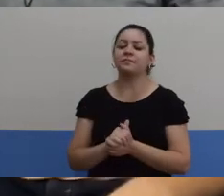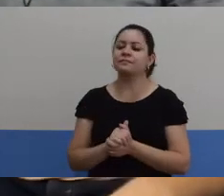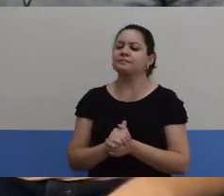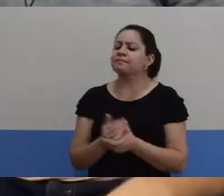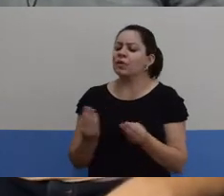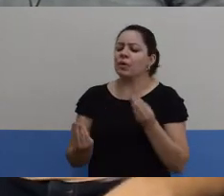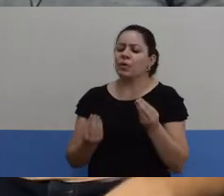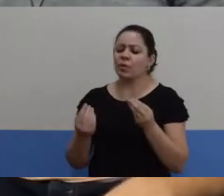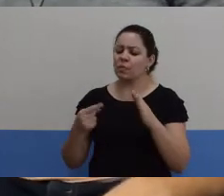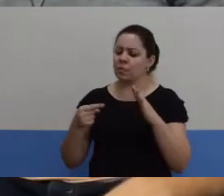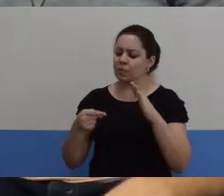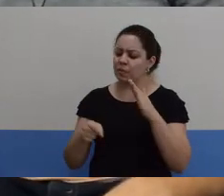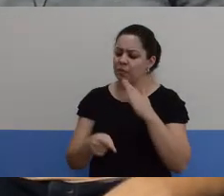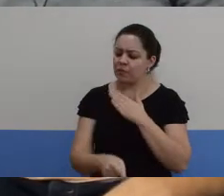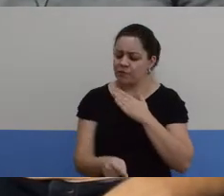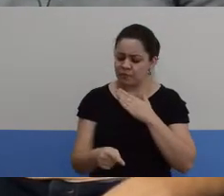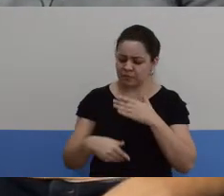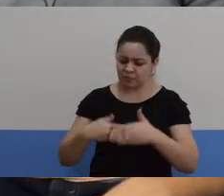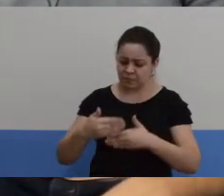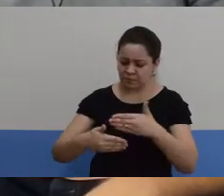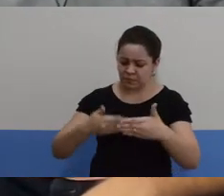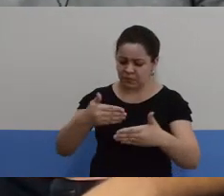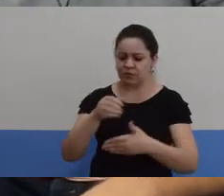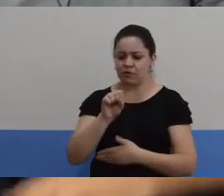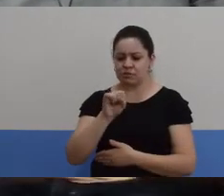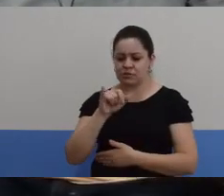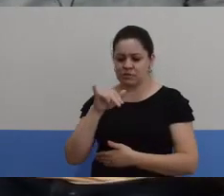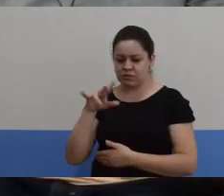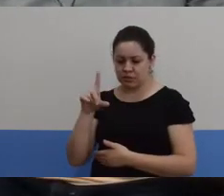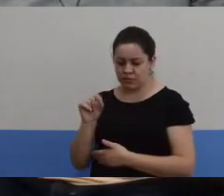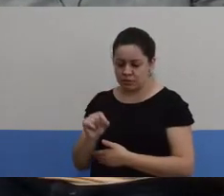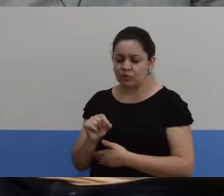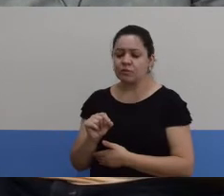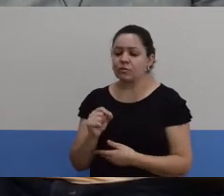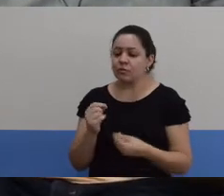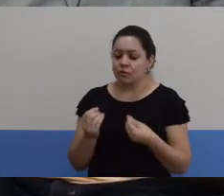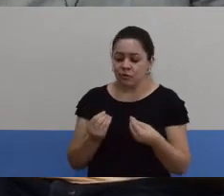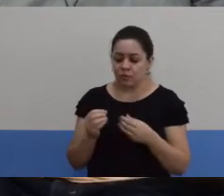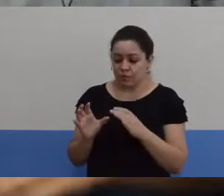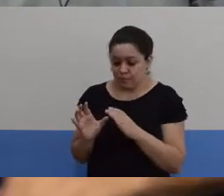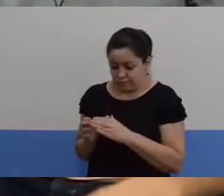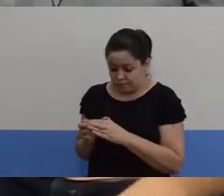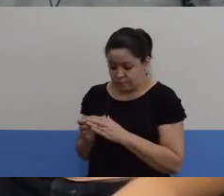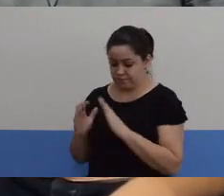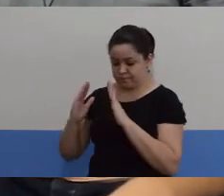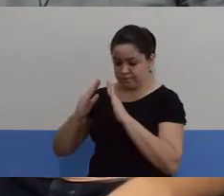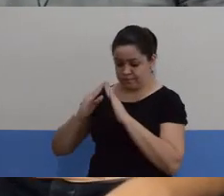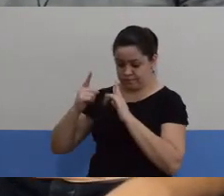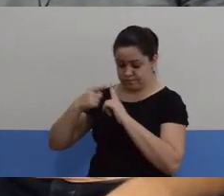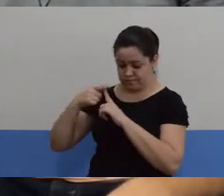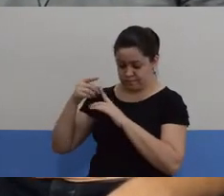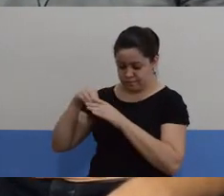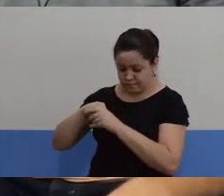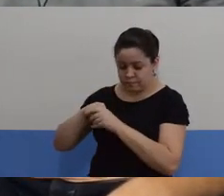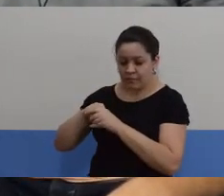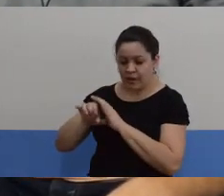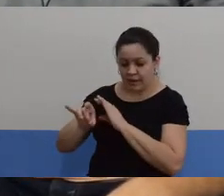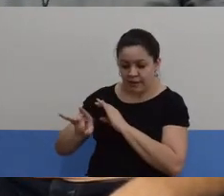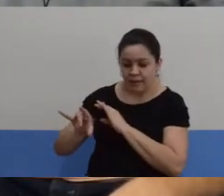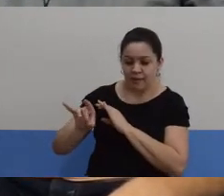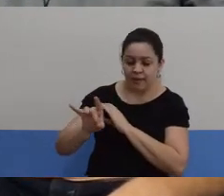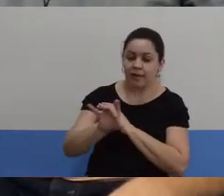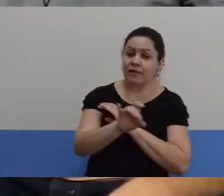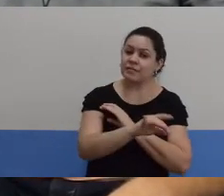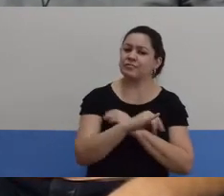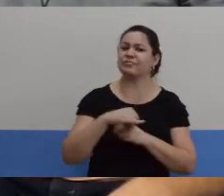profundo processo sinodal, as comissões paroquiais são de suma importância, pois elas estarão realizando